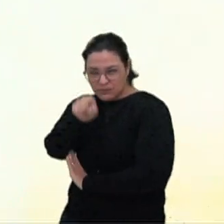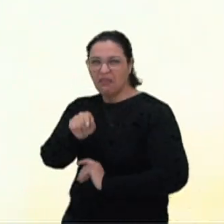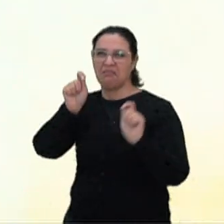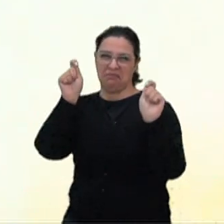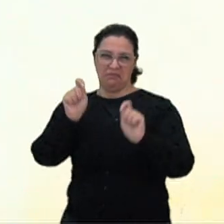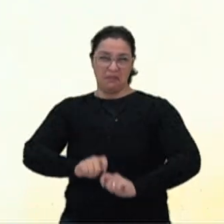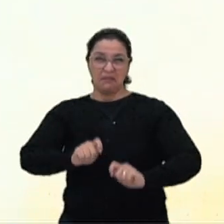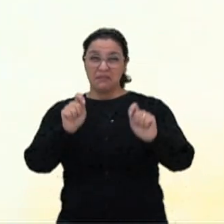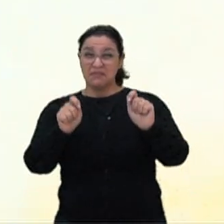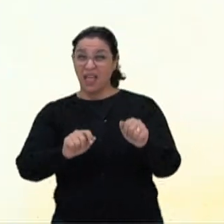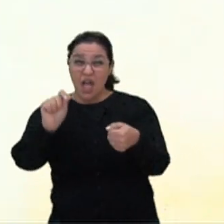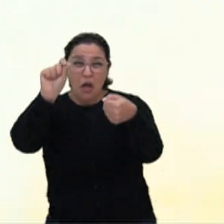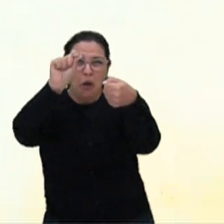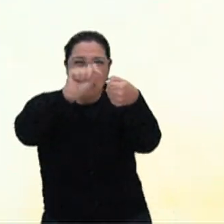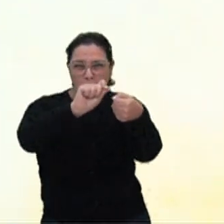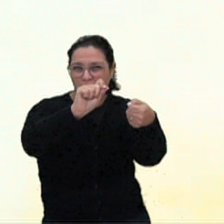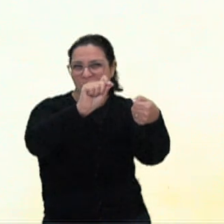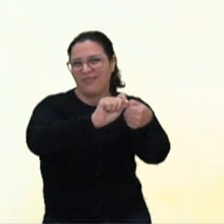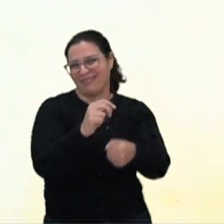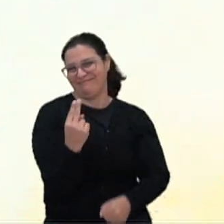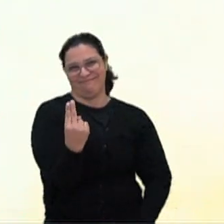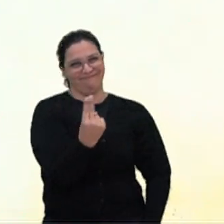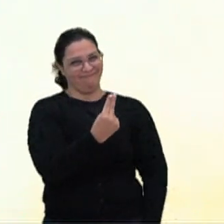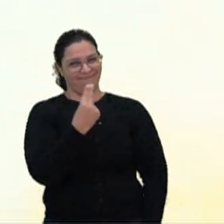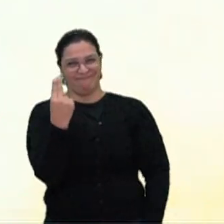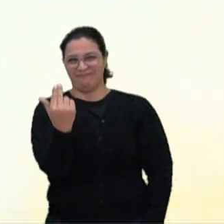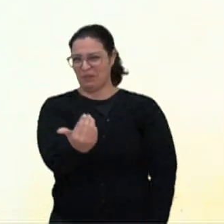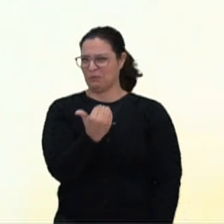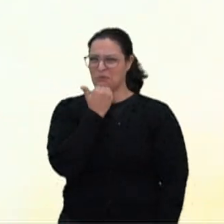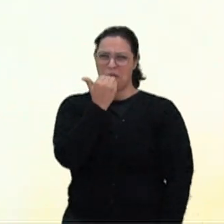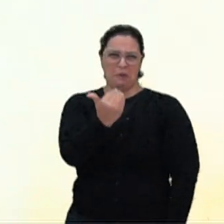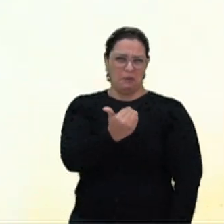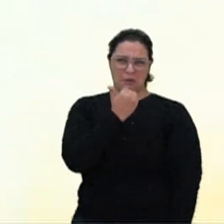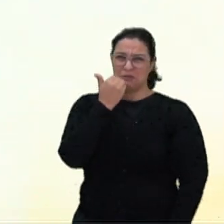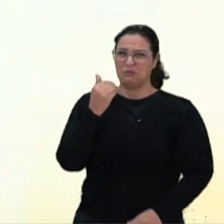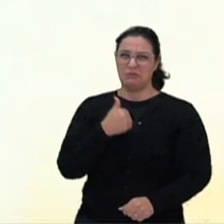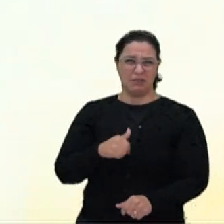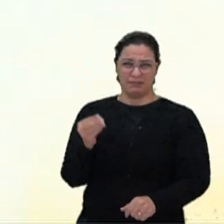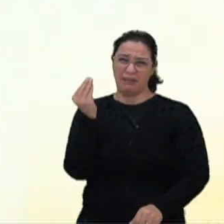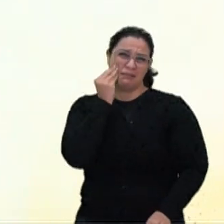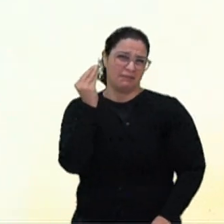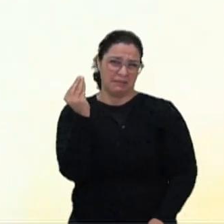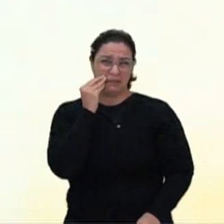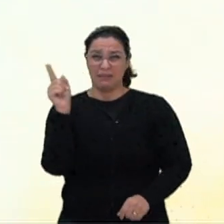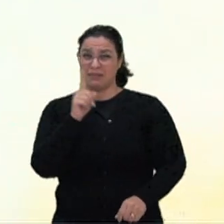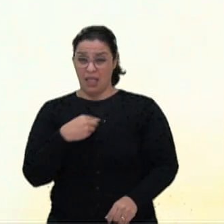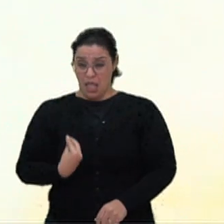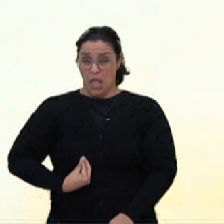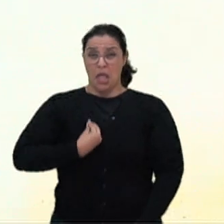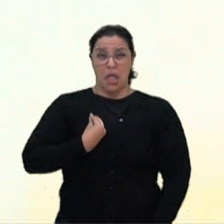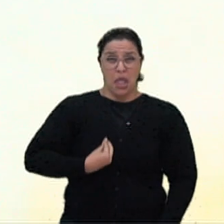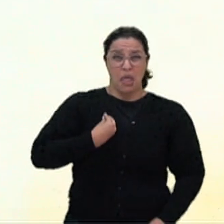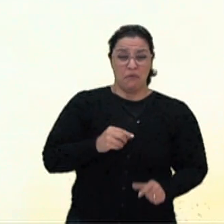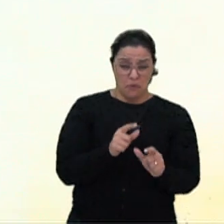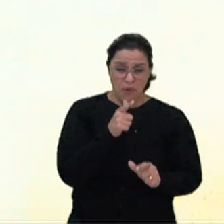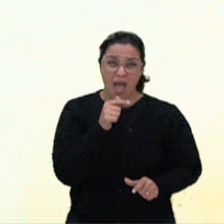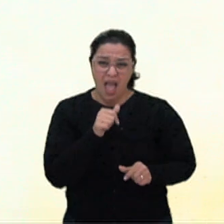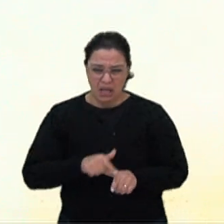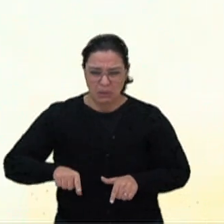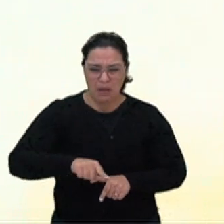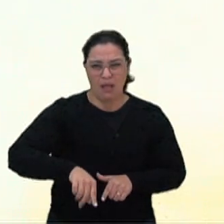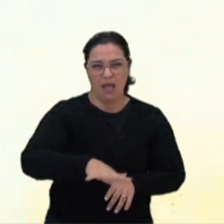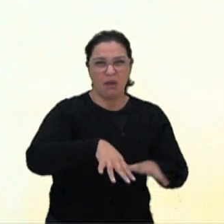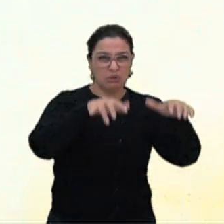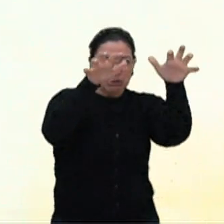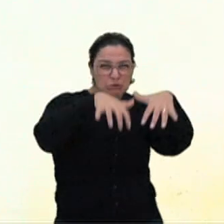Tu não me pega com tua unha, não adianta buzinar. Eu vivo mesmo no criador, água